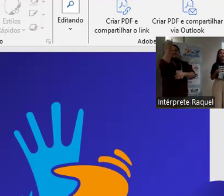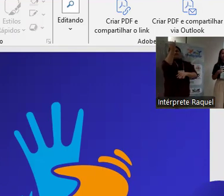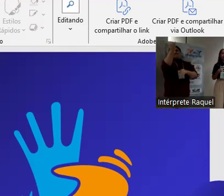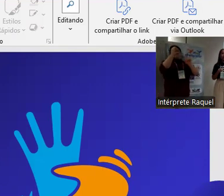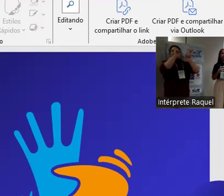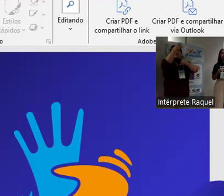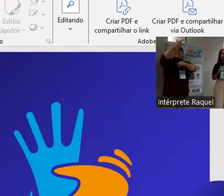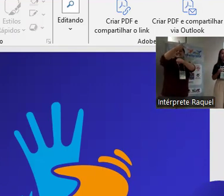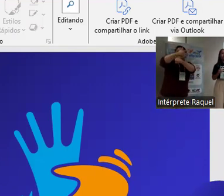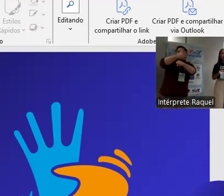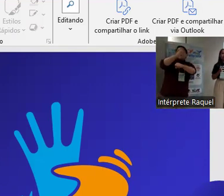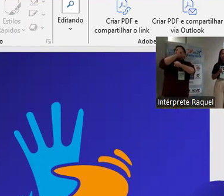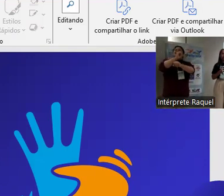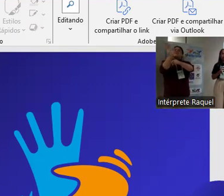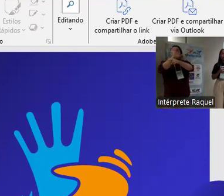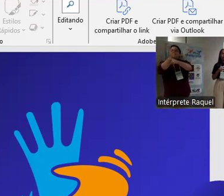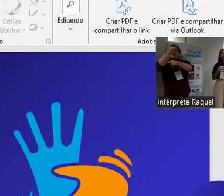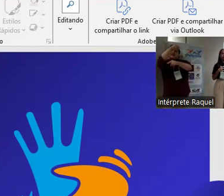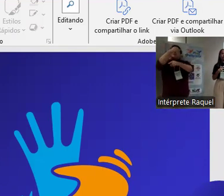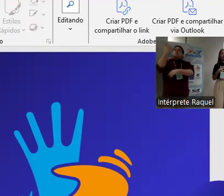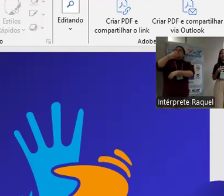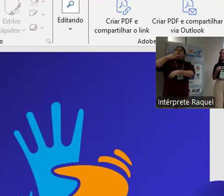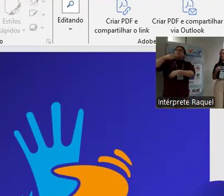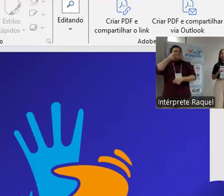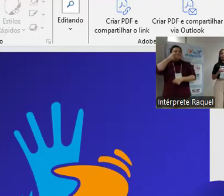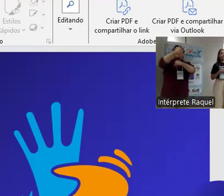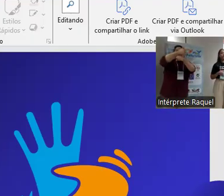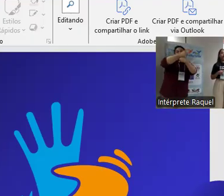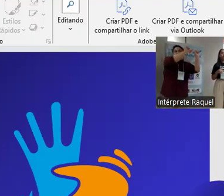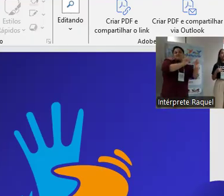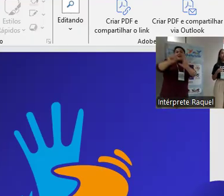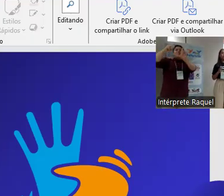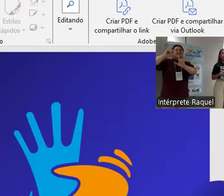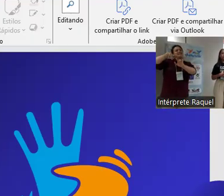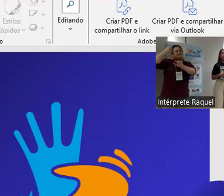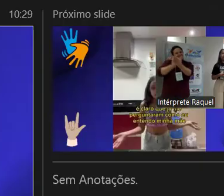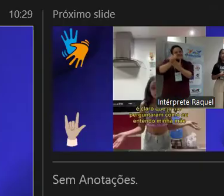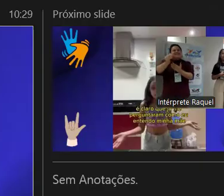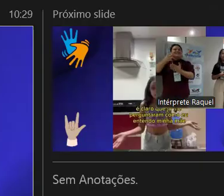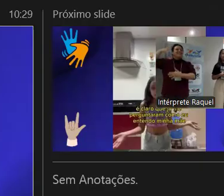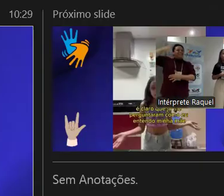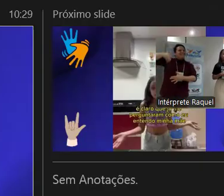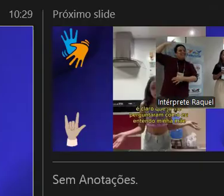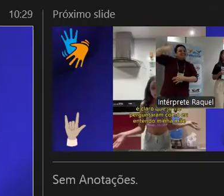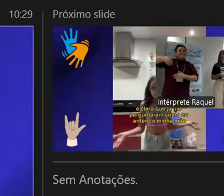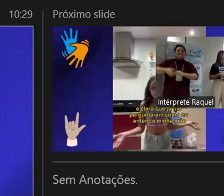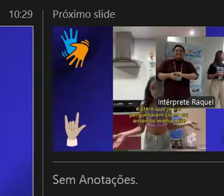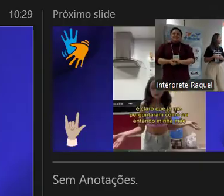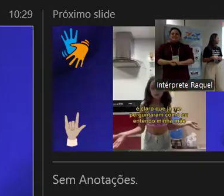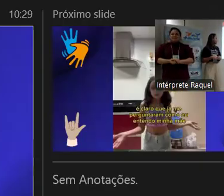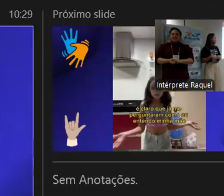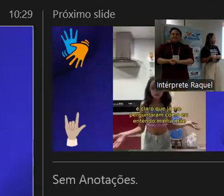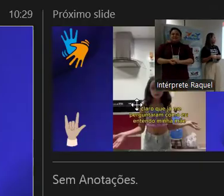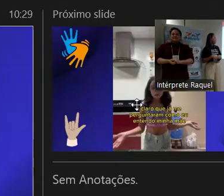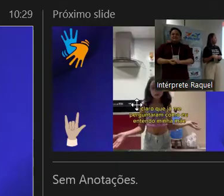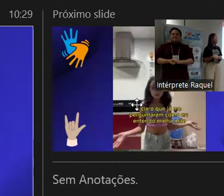E daí essa parte ela vai se repetir e eu gostaria de ter atenção de vocês para essa parte que vai estar na nossa equipe, daí a gente